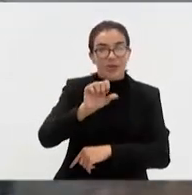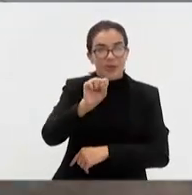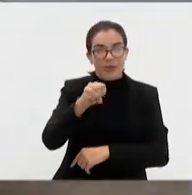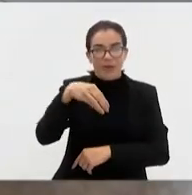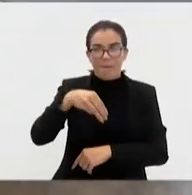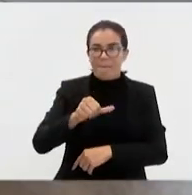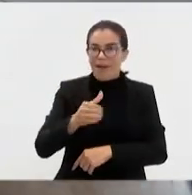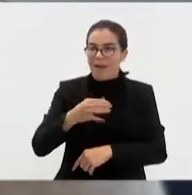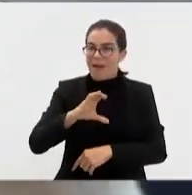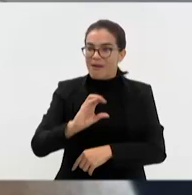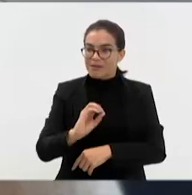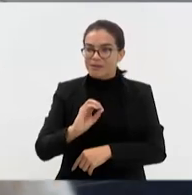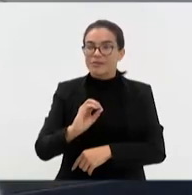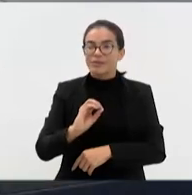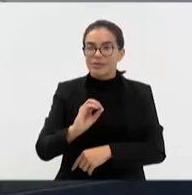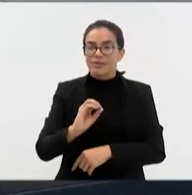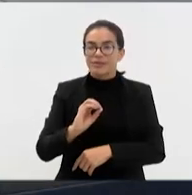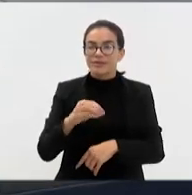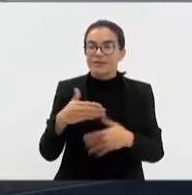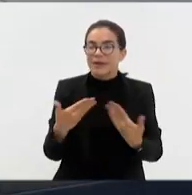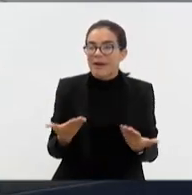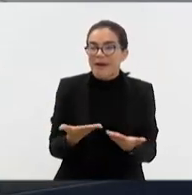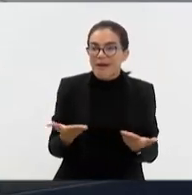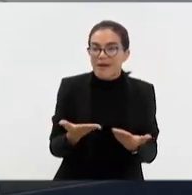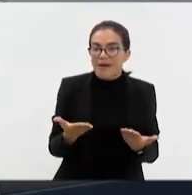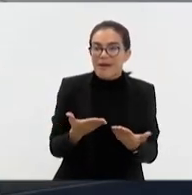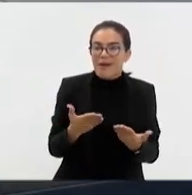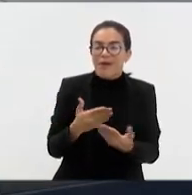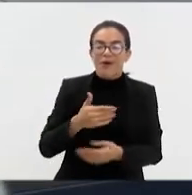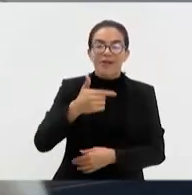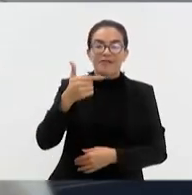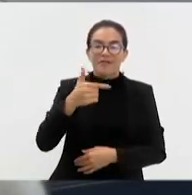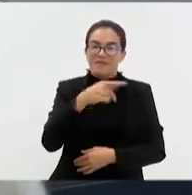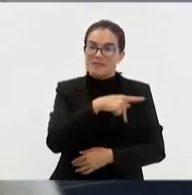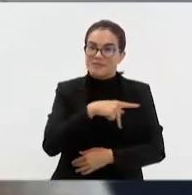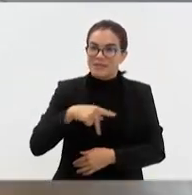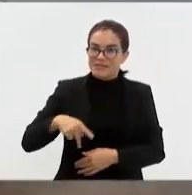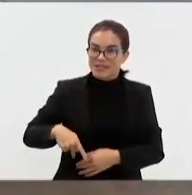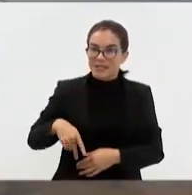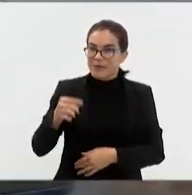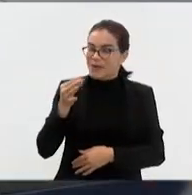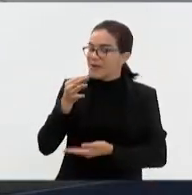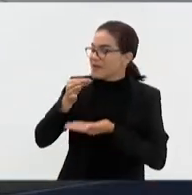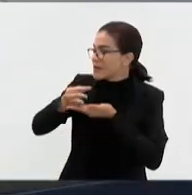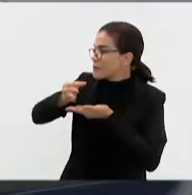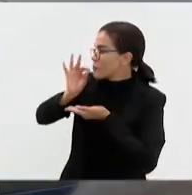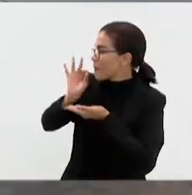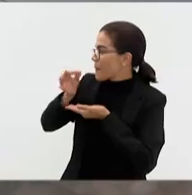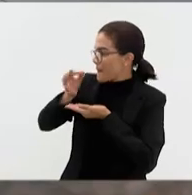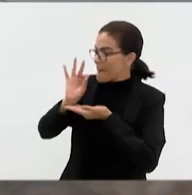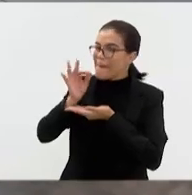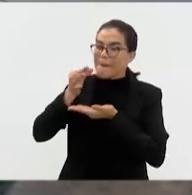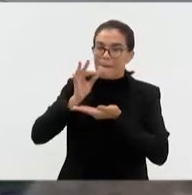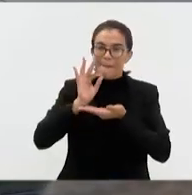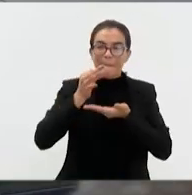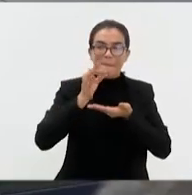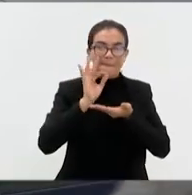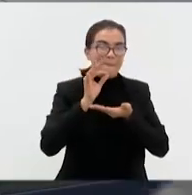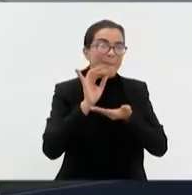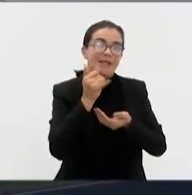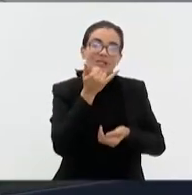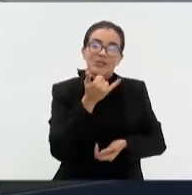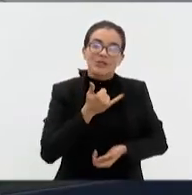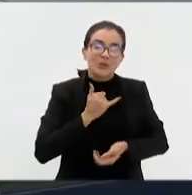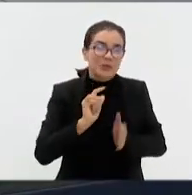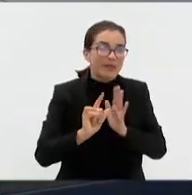março. Então, estava agora, inclusive, lá na vice-presidência, no café da manhã. Por isso, eu peço desculpas